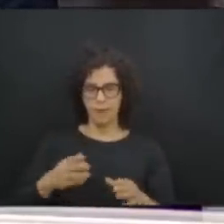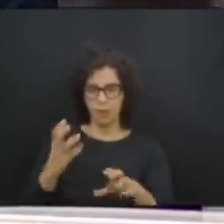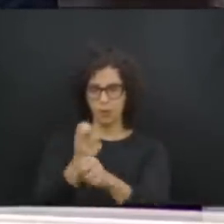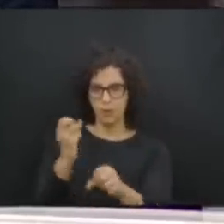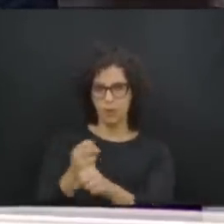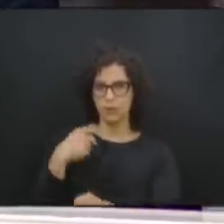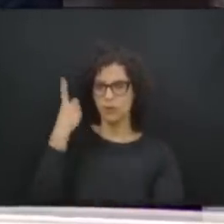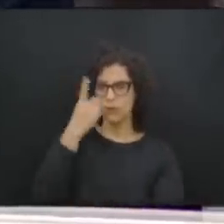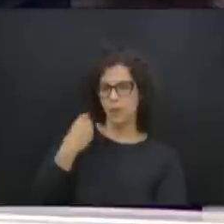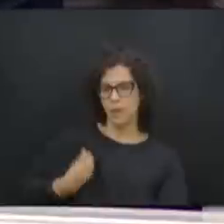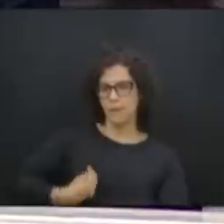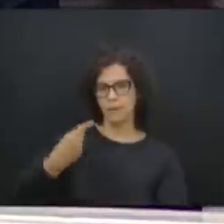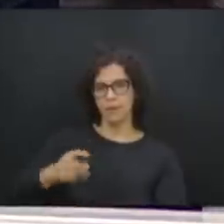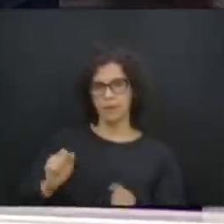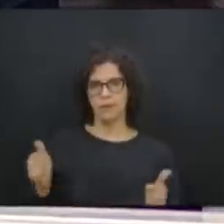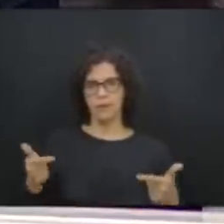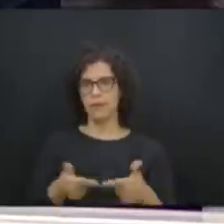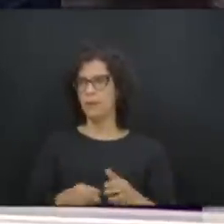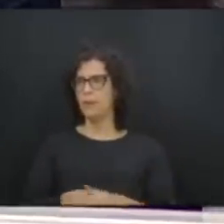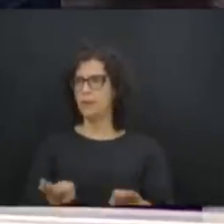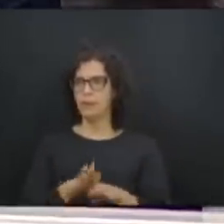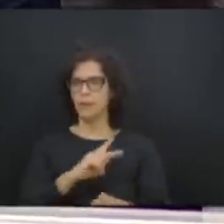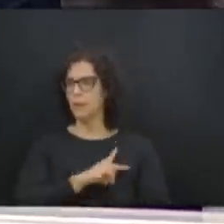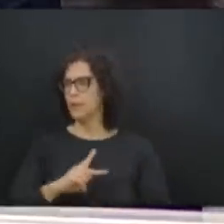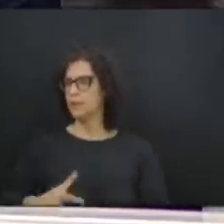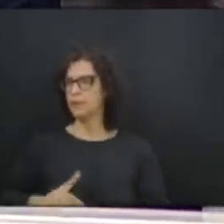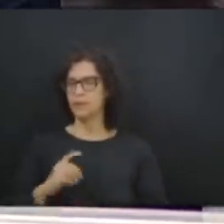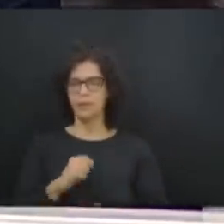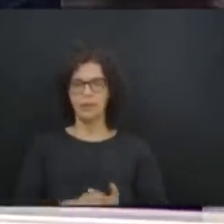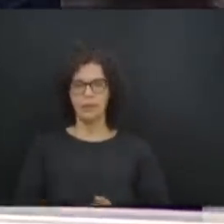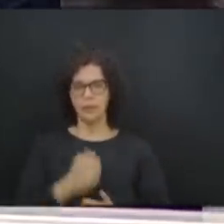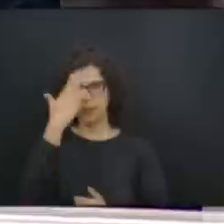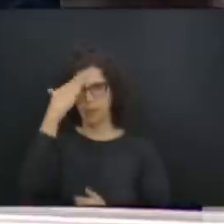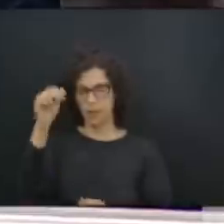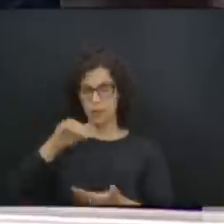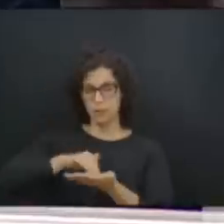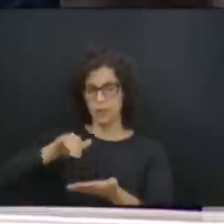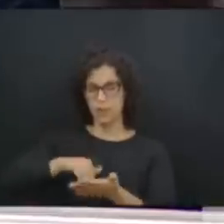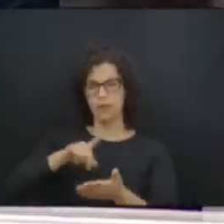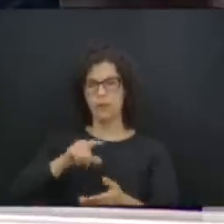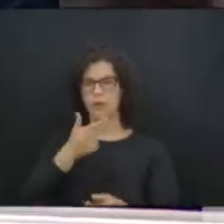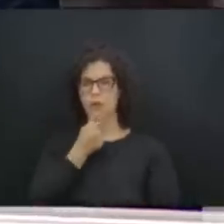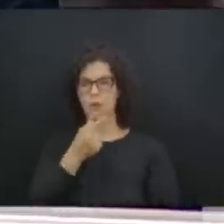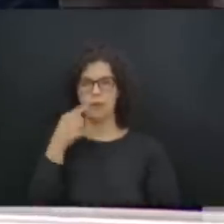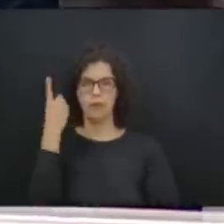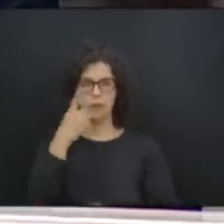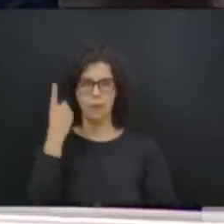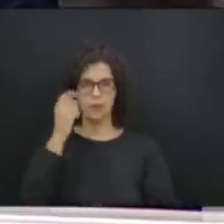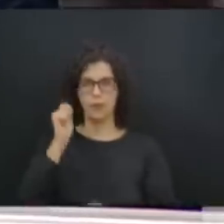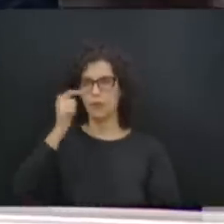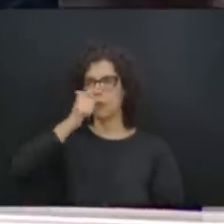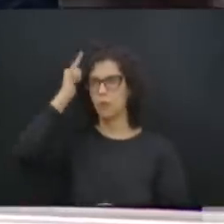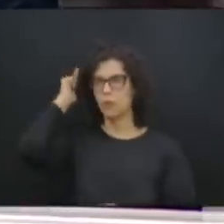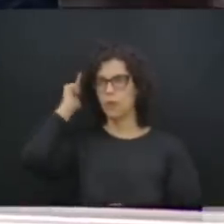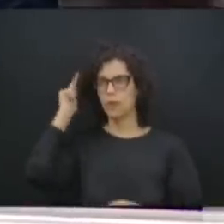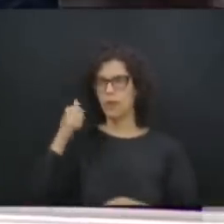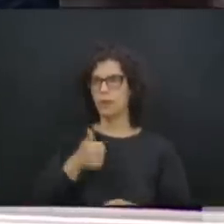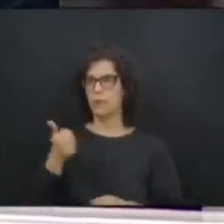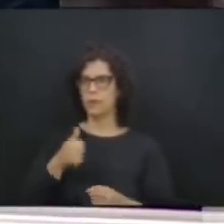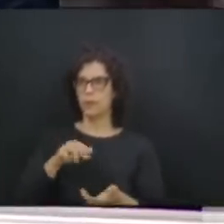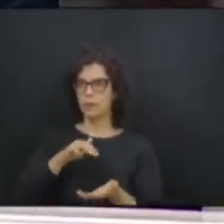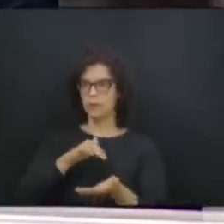coro necessário de parlamentares ao senhor presidente Deputado Ademar traiano secretariado para os senhores deputados Luiz Cláudio Romanelli